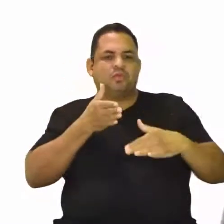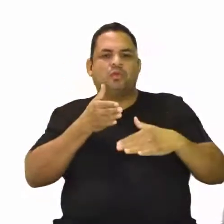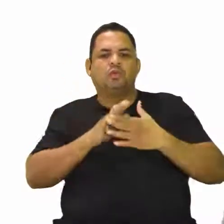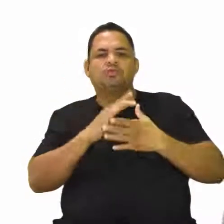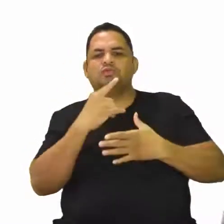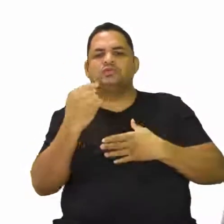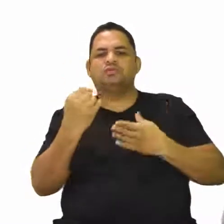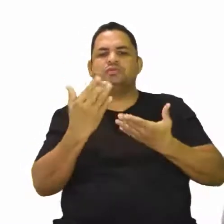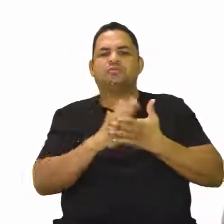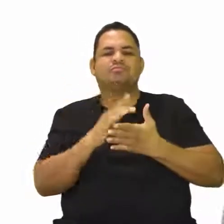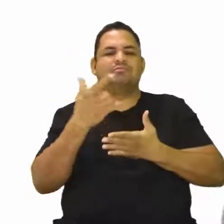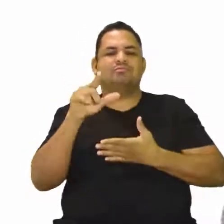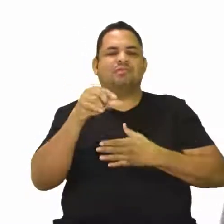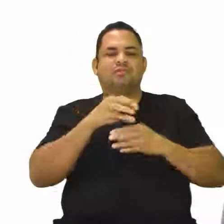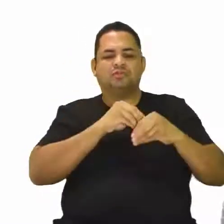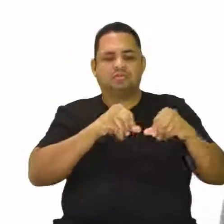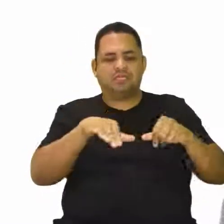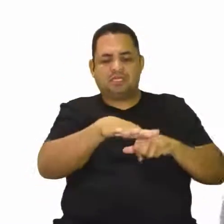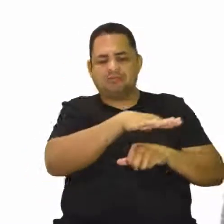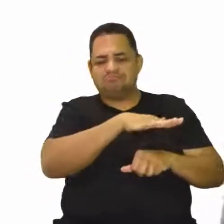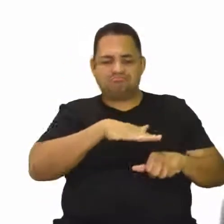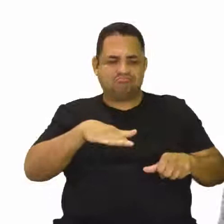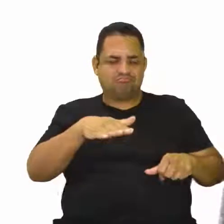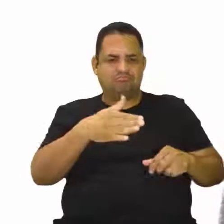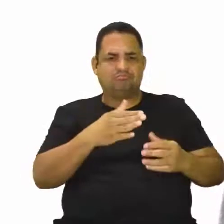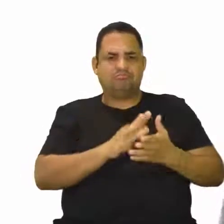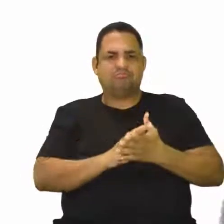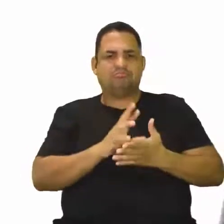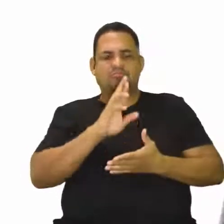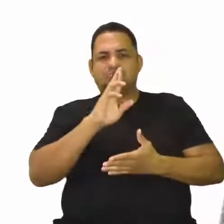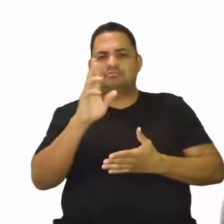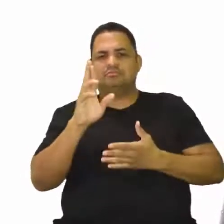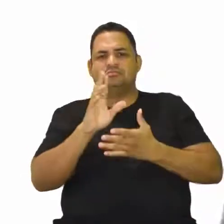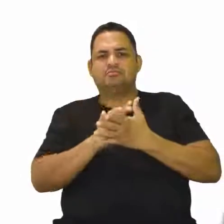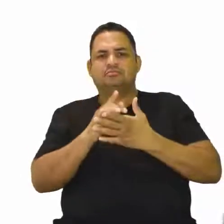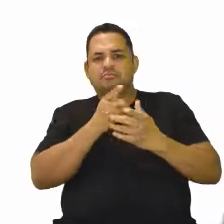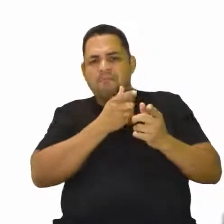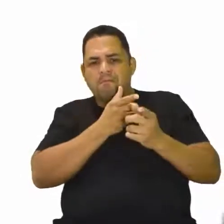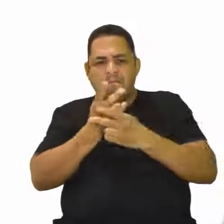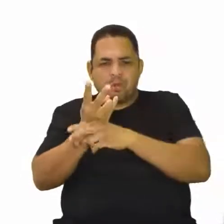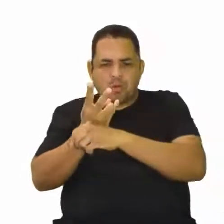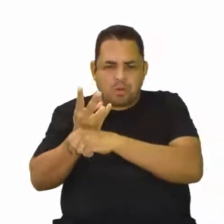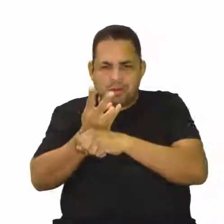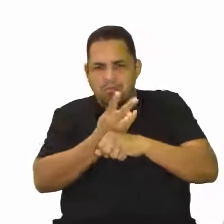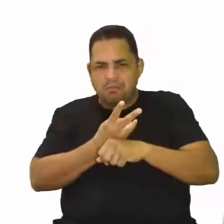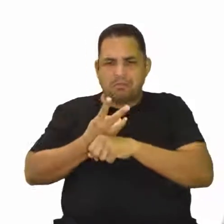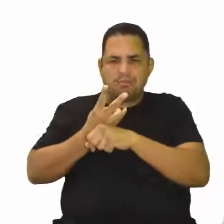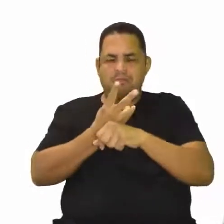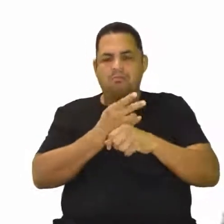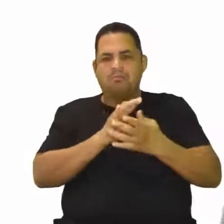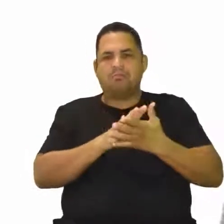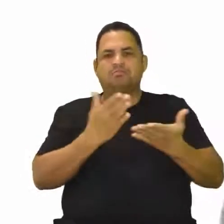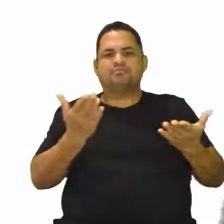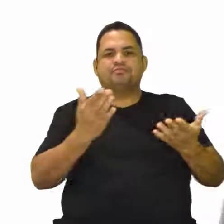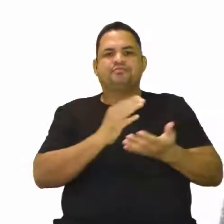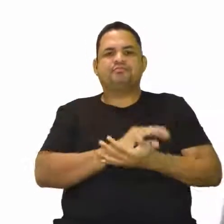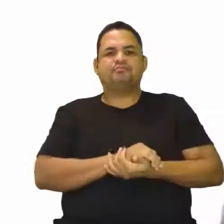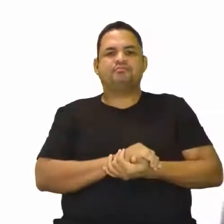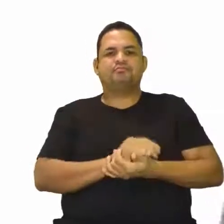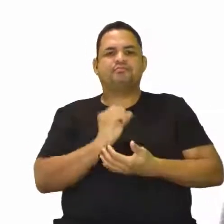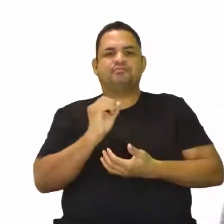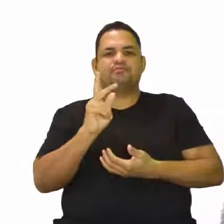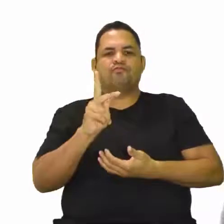fugir não conhece território senhores eu soube ética ali ó caçando Os Camaradas caçando